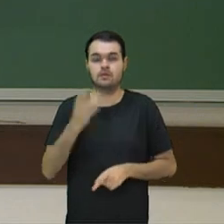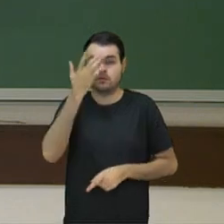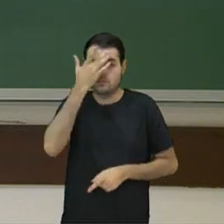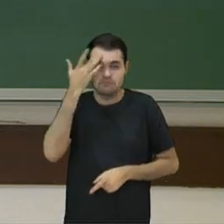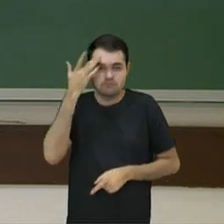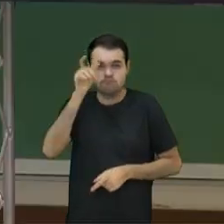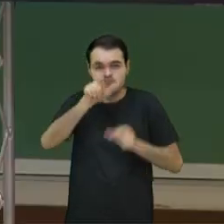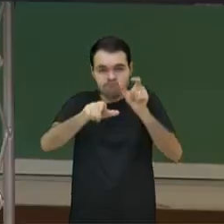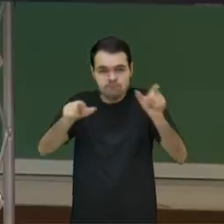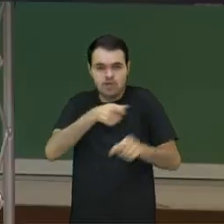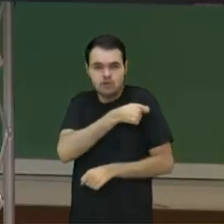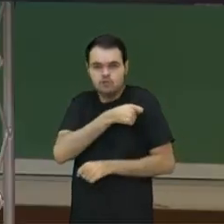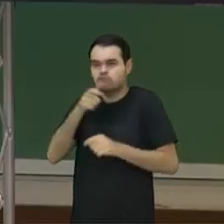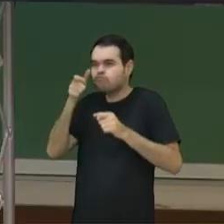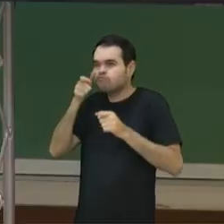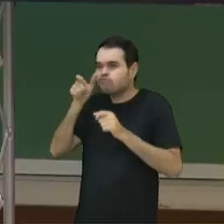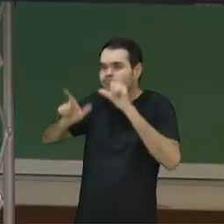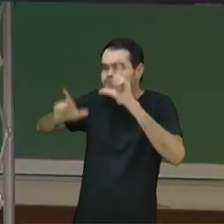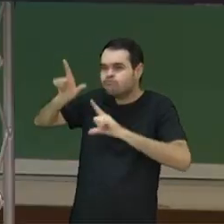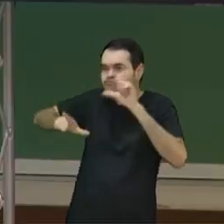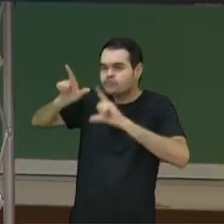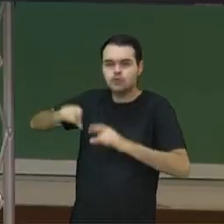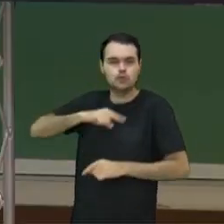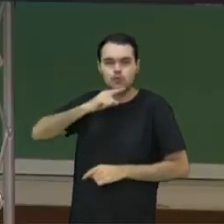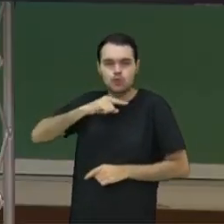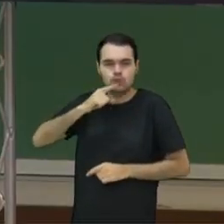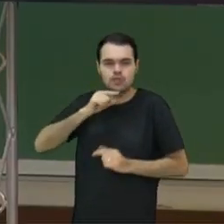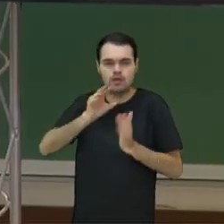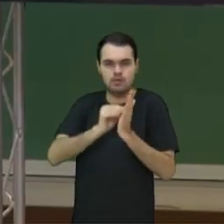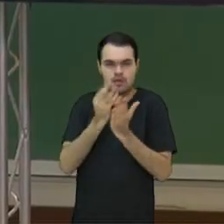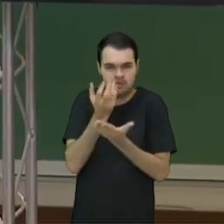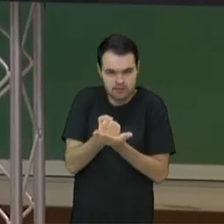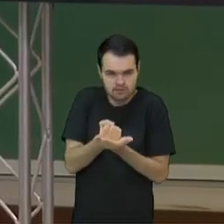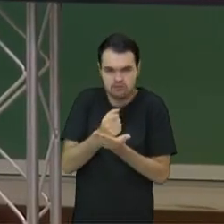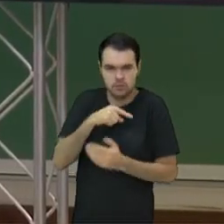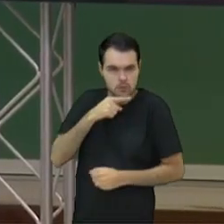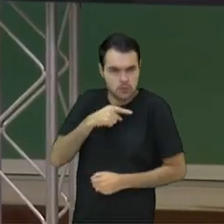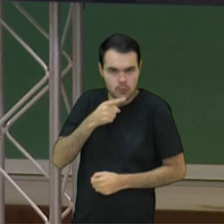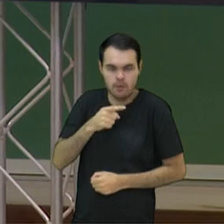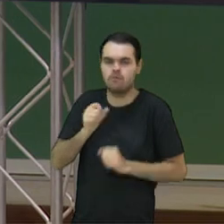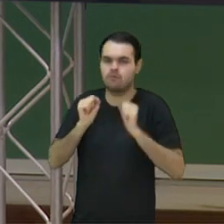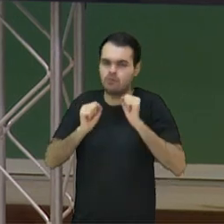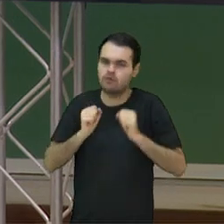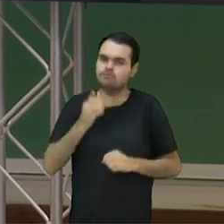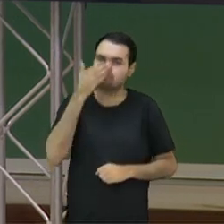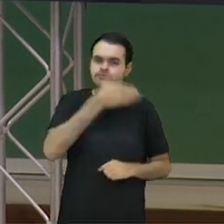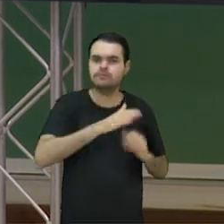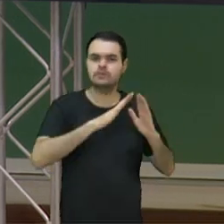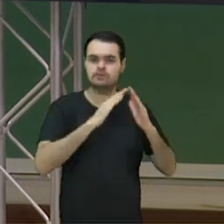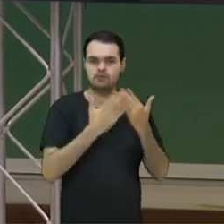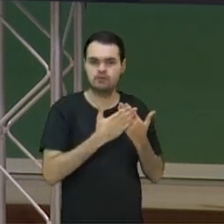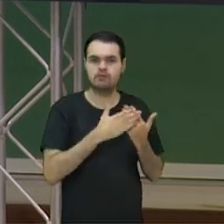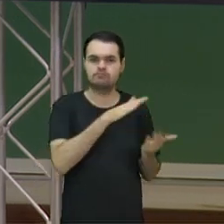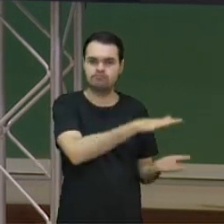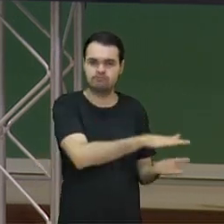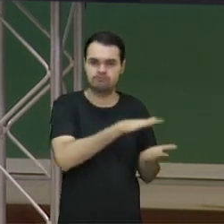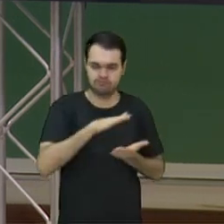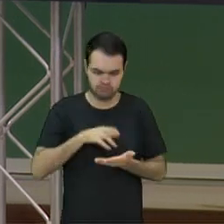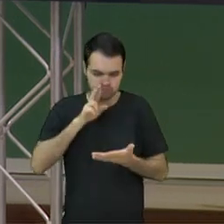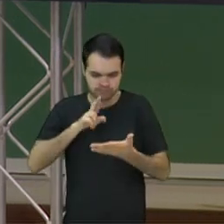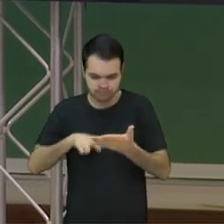estão assistindo pela televisão, não têm acesso ao aplicativo, poderá ir ao colégio, fazer a retirada